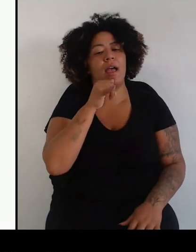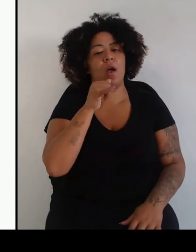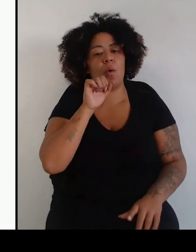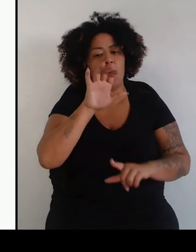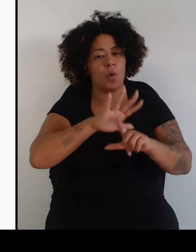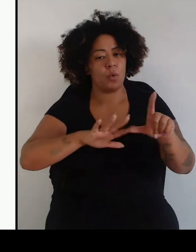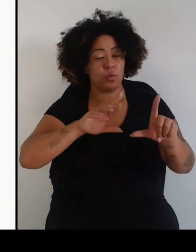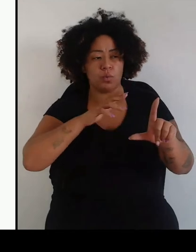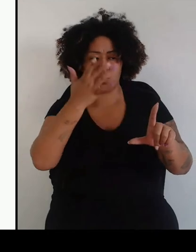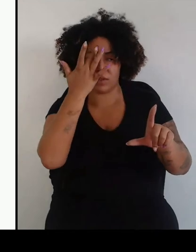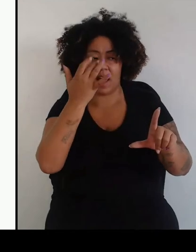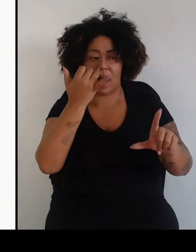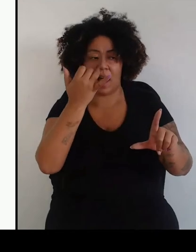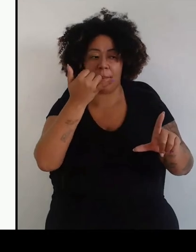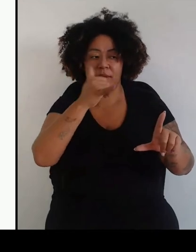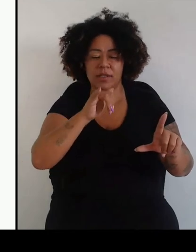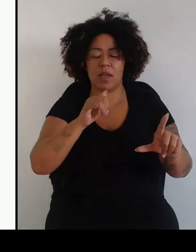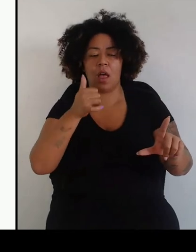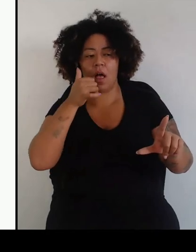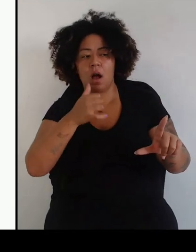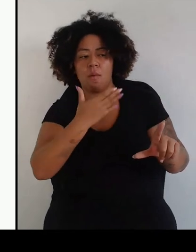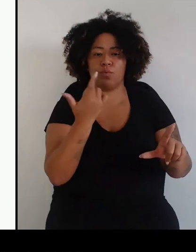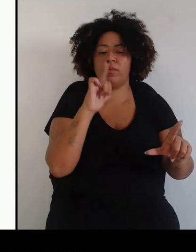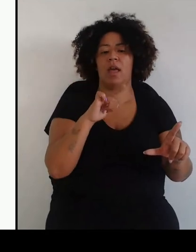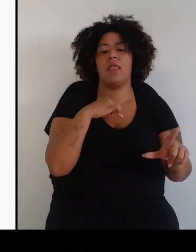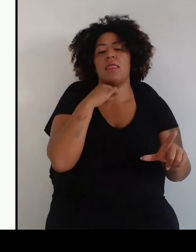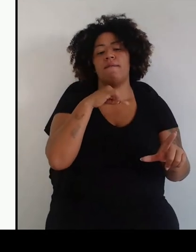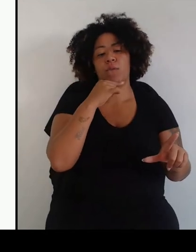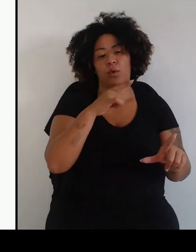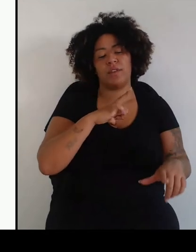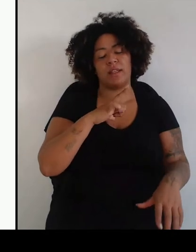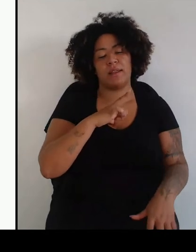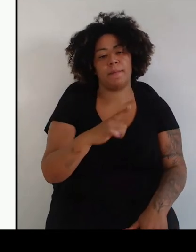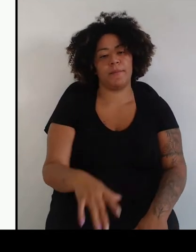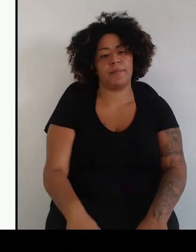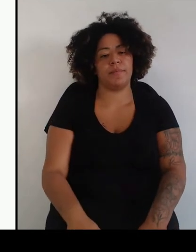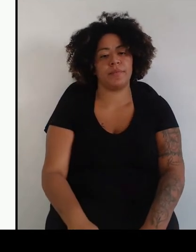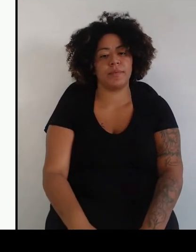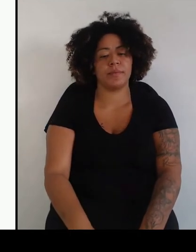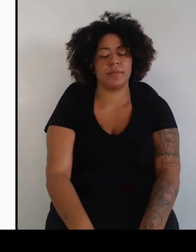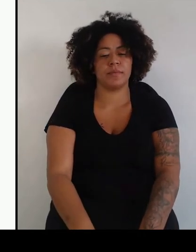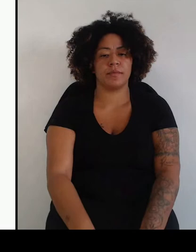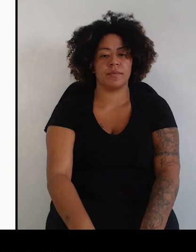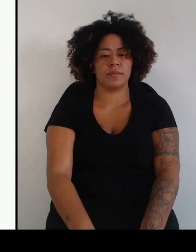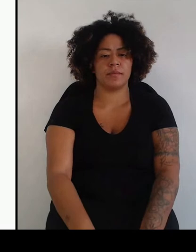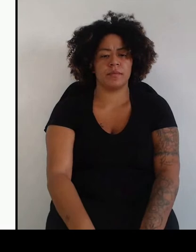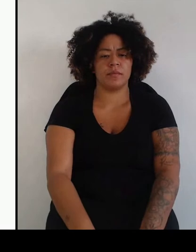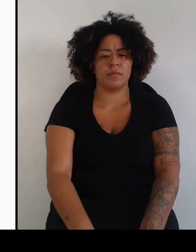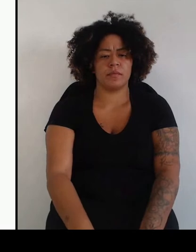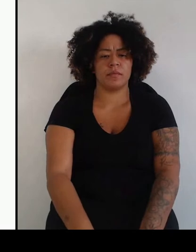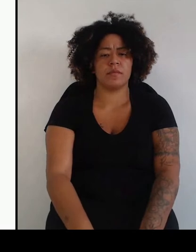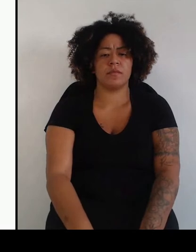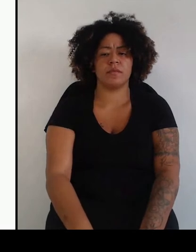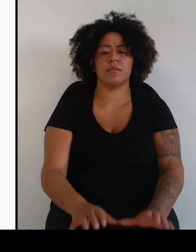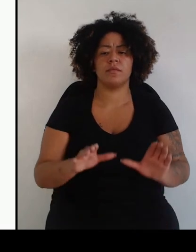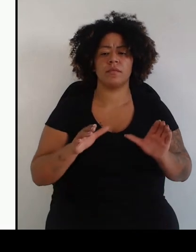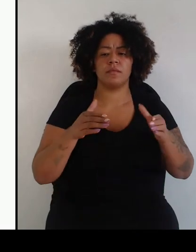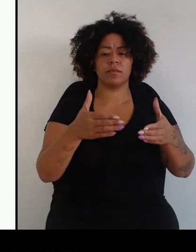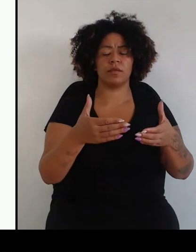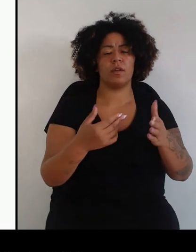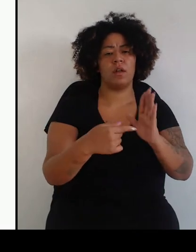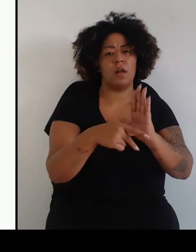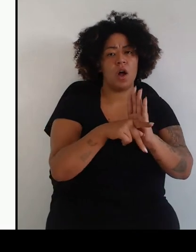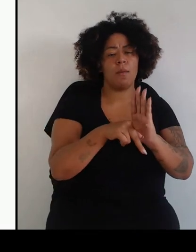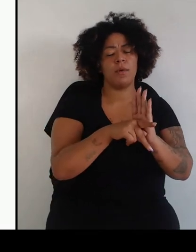da personagem a descoberta dessas pinturas de nos femininos foi muito importante porque